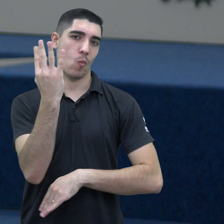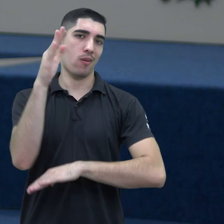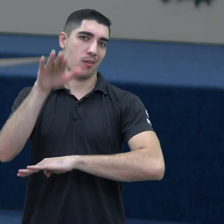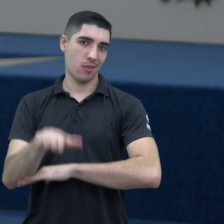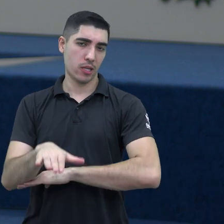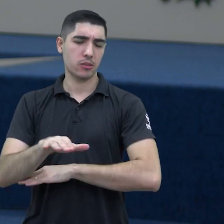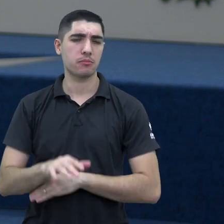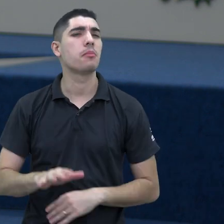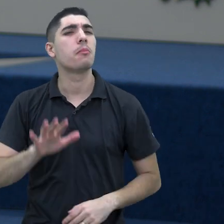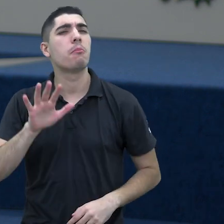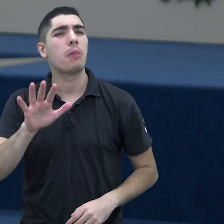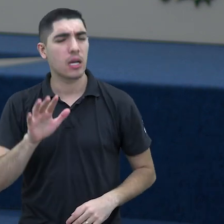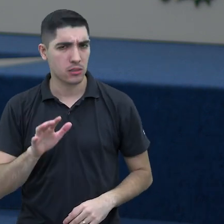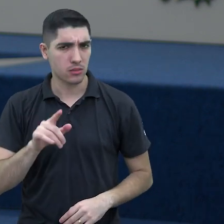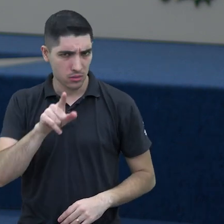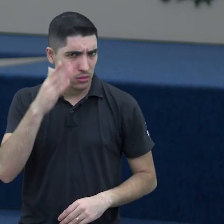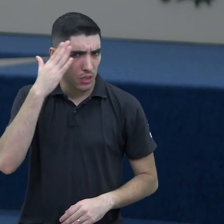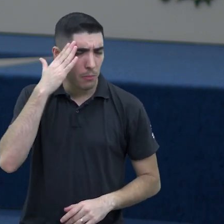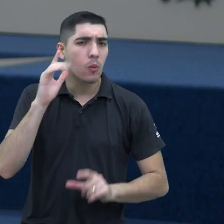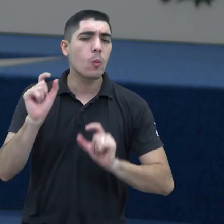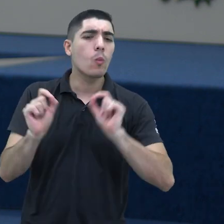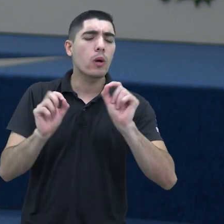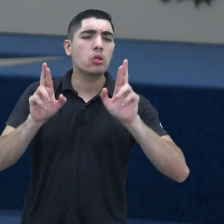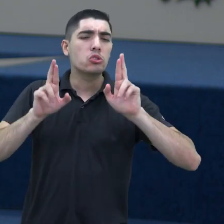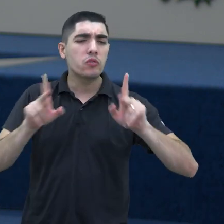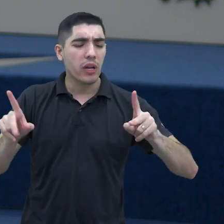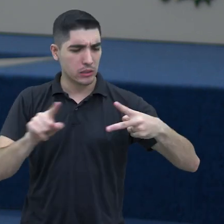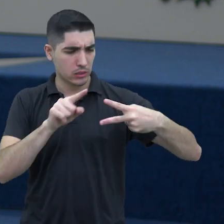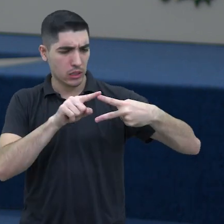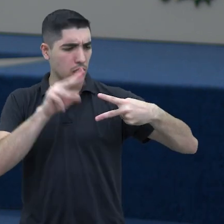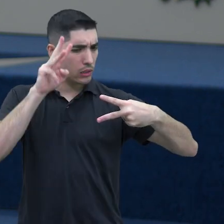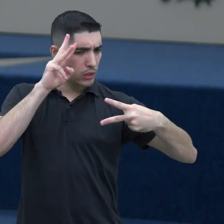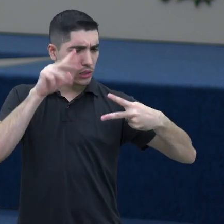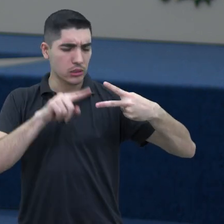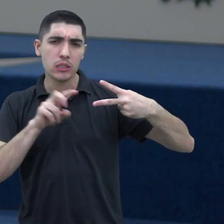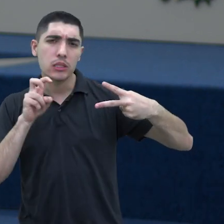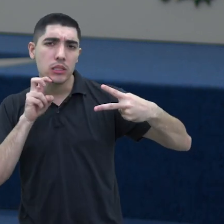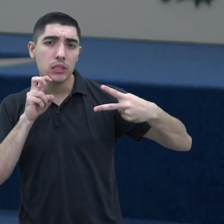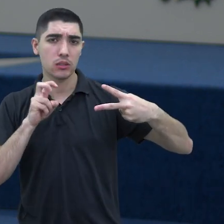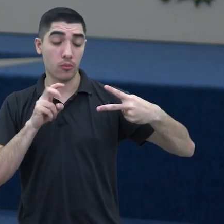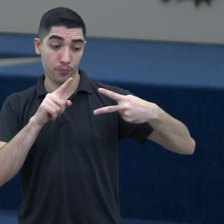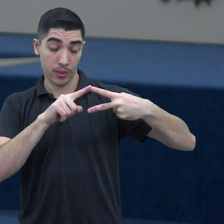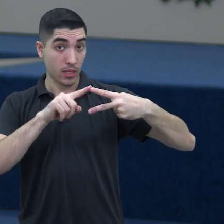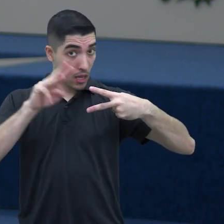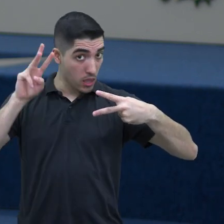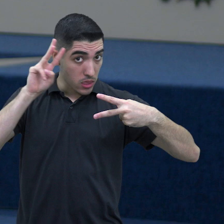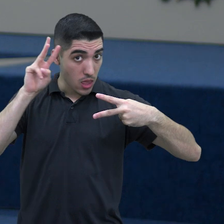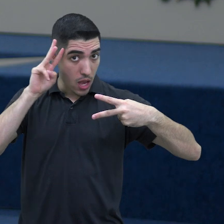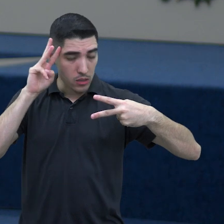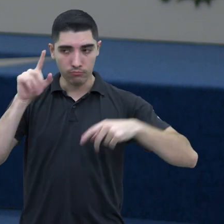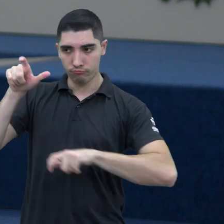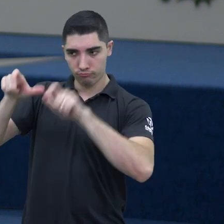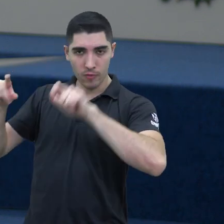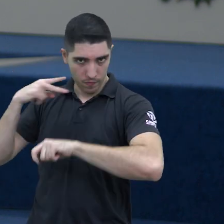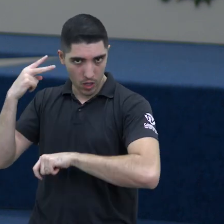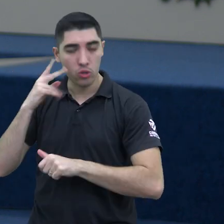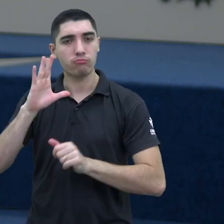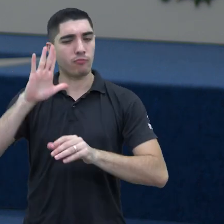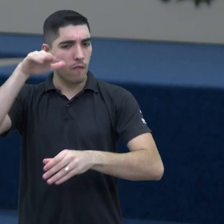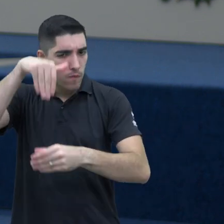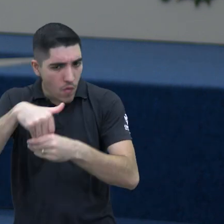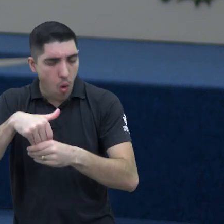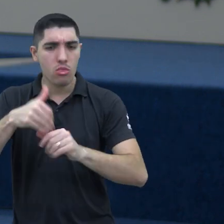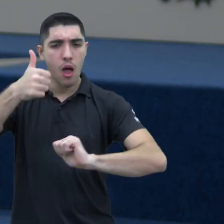4 horas da tarde. Mas será que você sabe a diferença de cada uma delas? Nas sessões de terça-feira, os